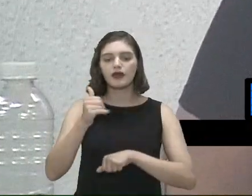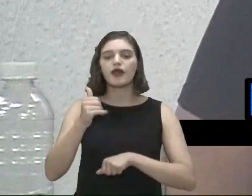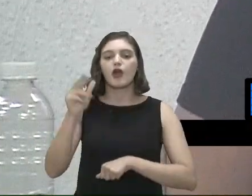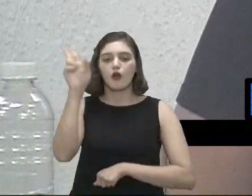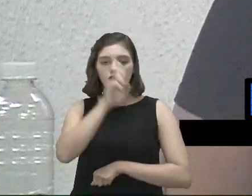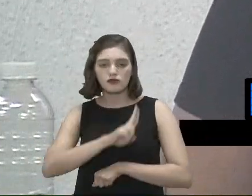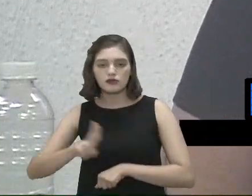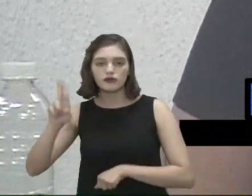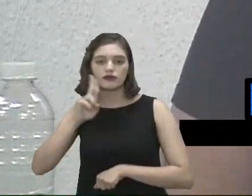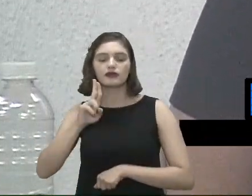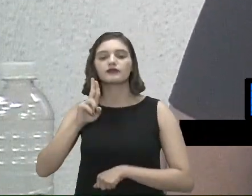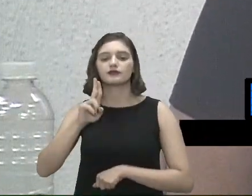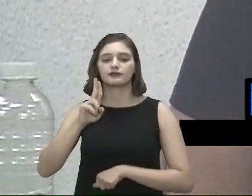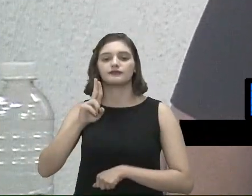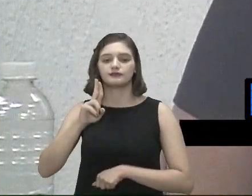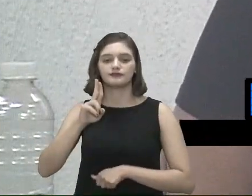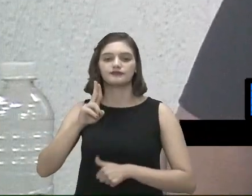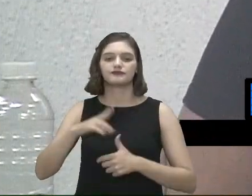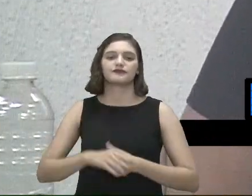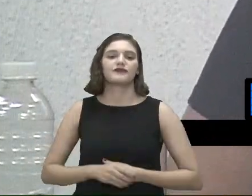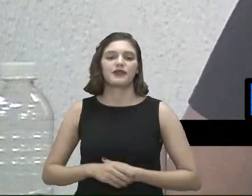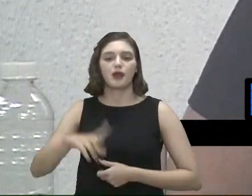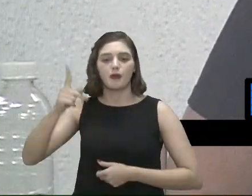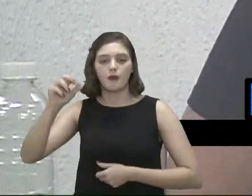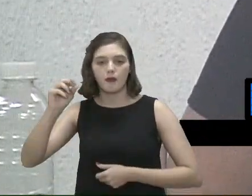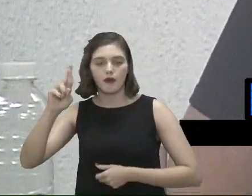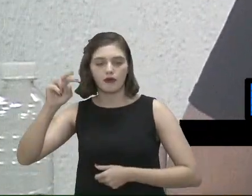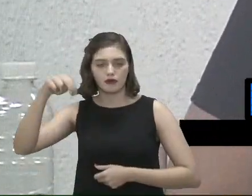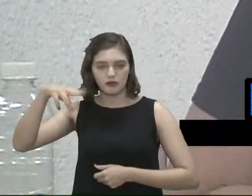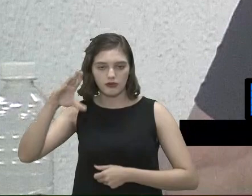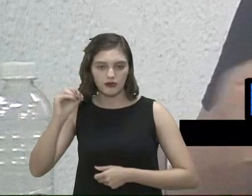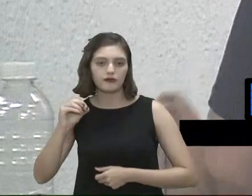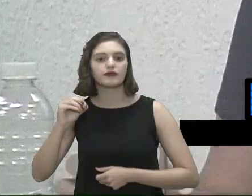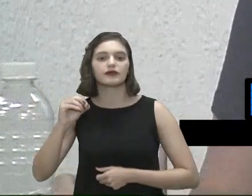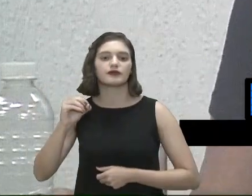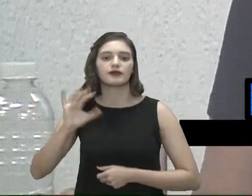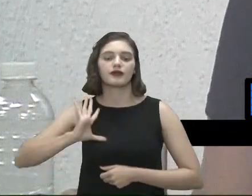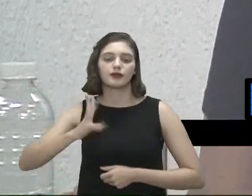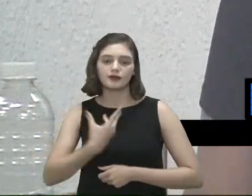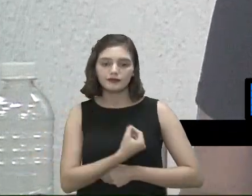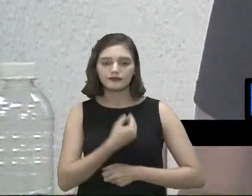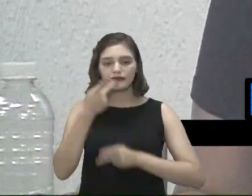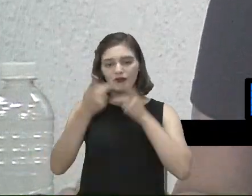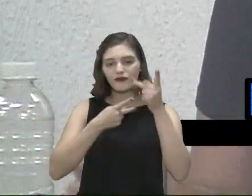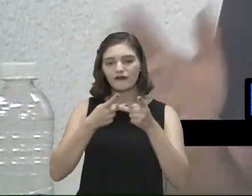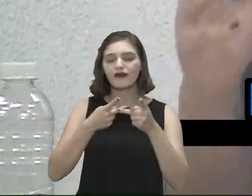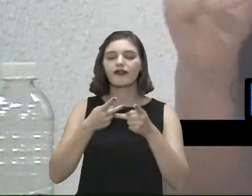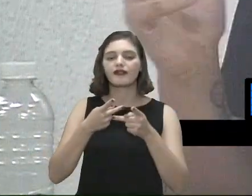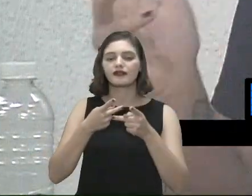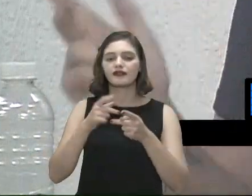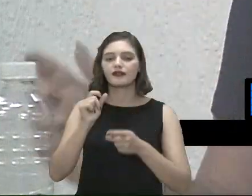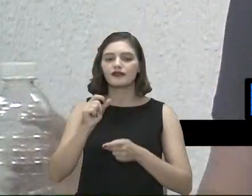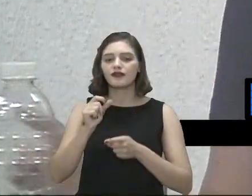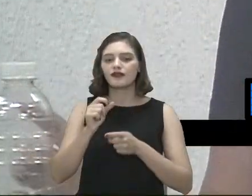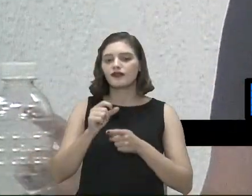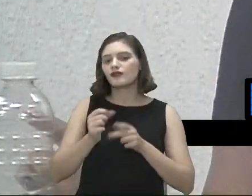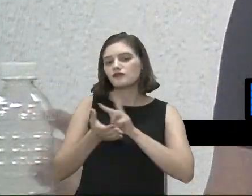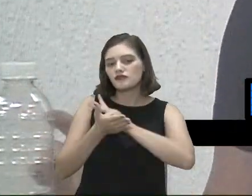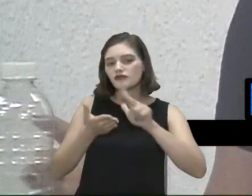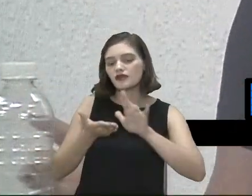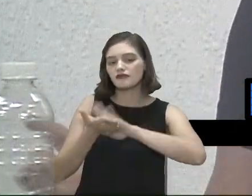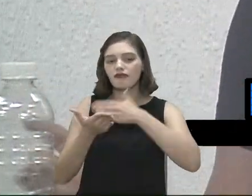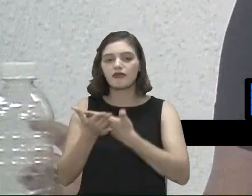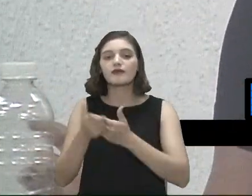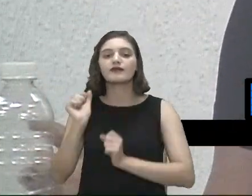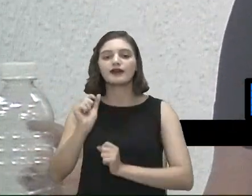consome pornografia de população trans no mundo. Isso diz muito. Isso não carece de imensas e diversas interpretações.